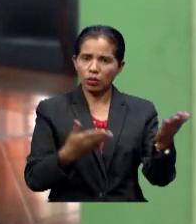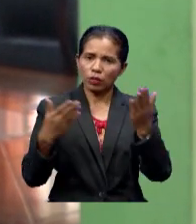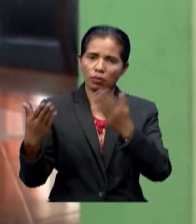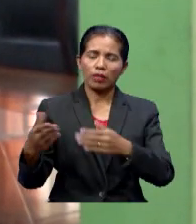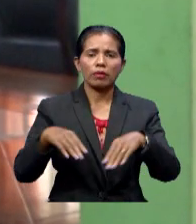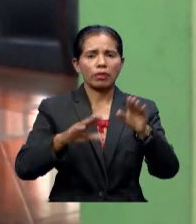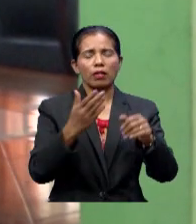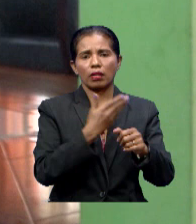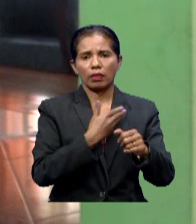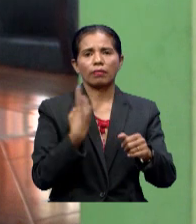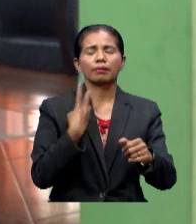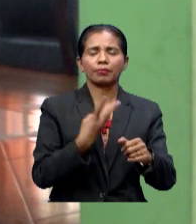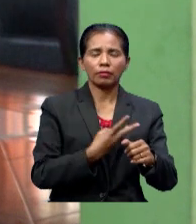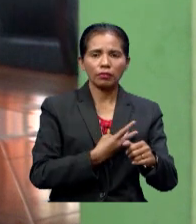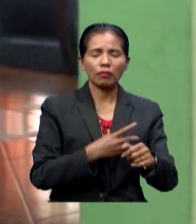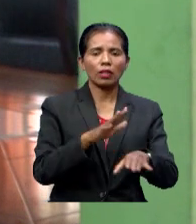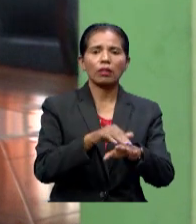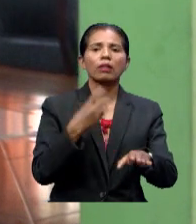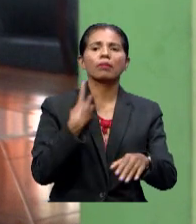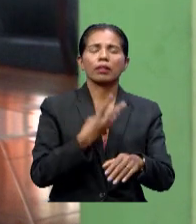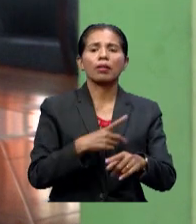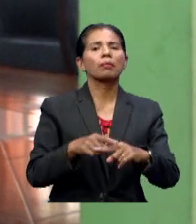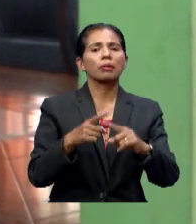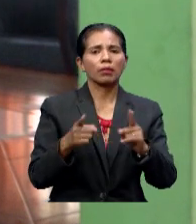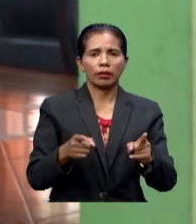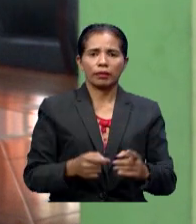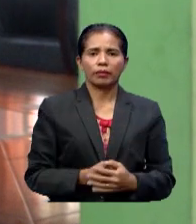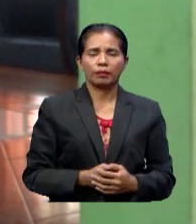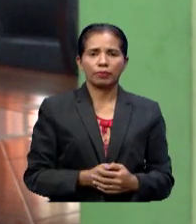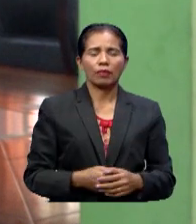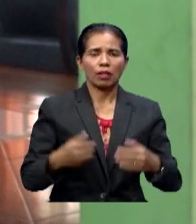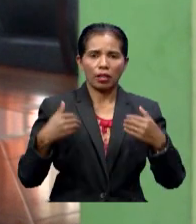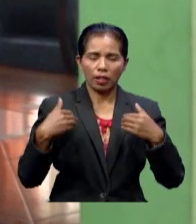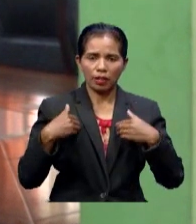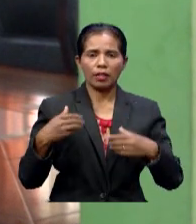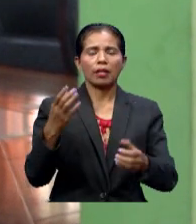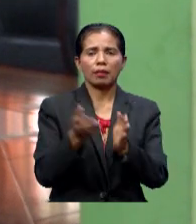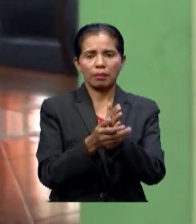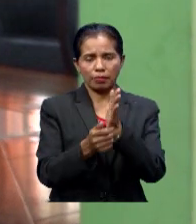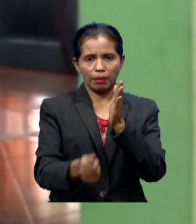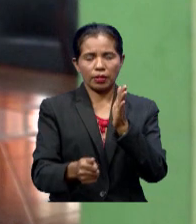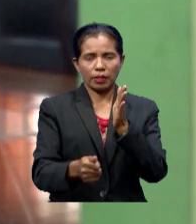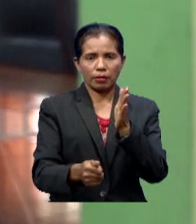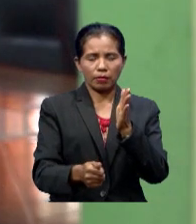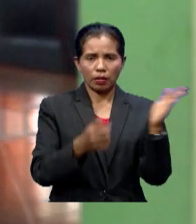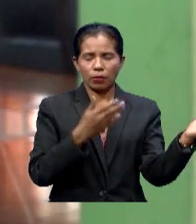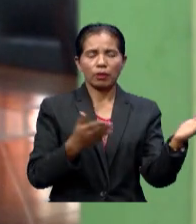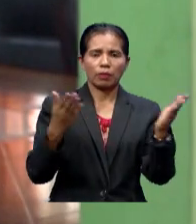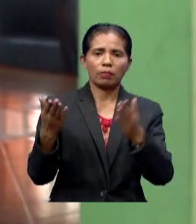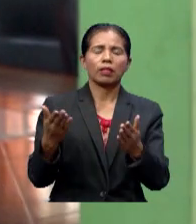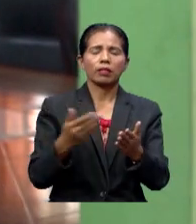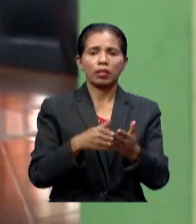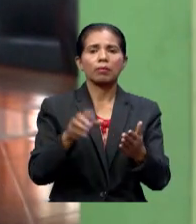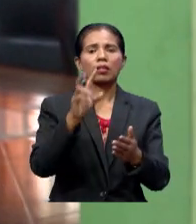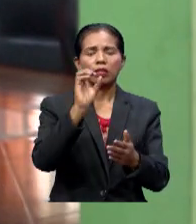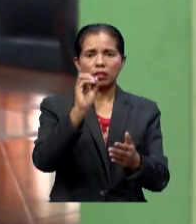maka automaticamente ke kona kes mai ta pai be ne mos ia preso mina maka transporte ma sai 0,3%